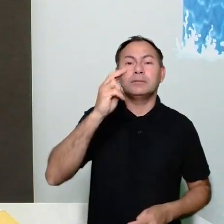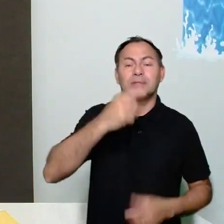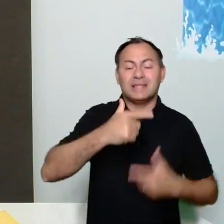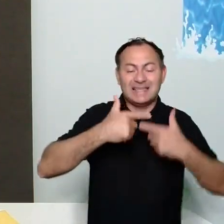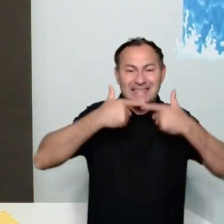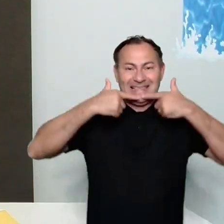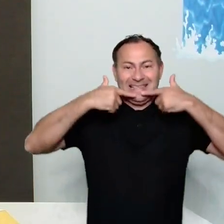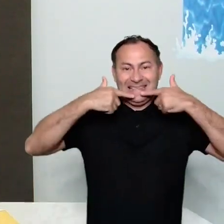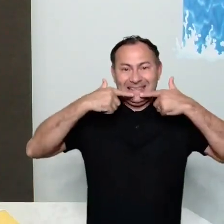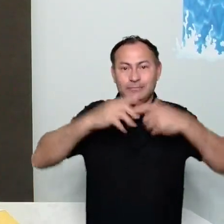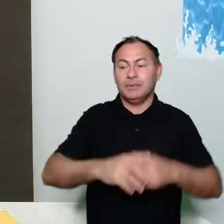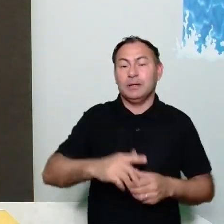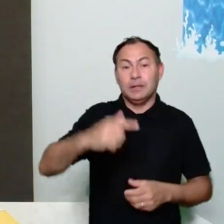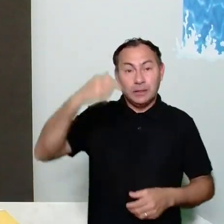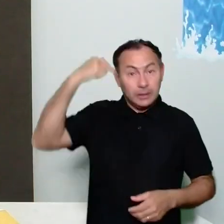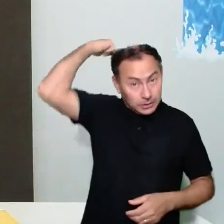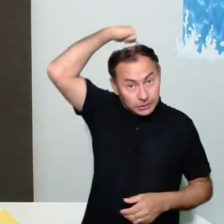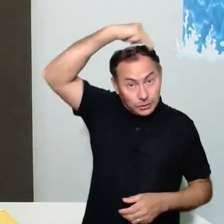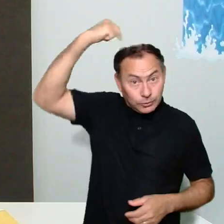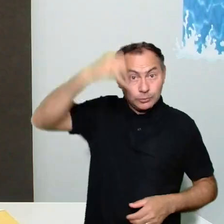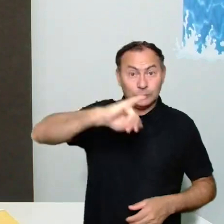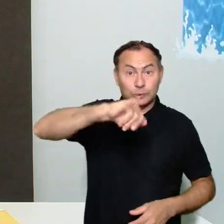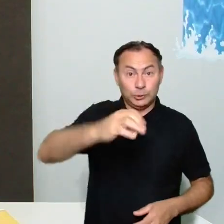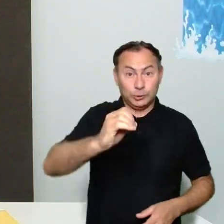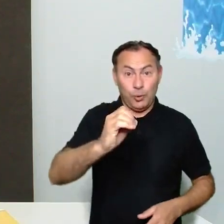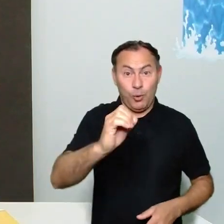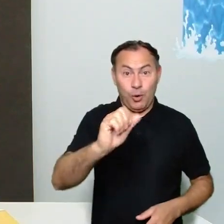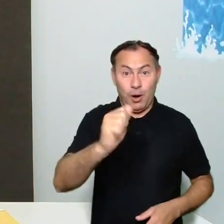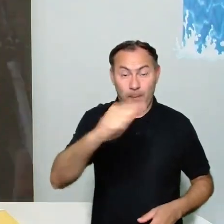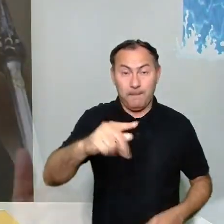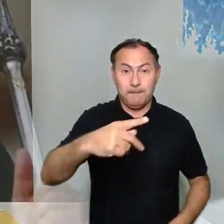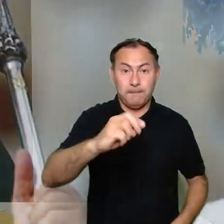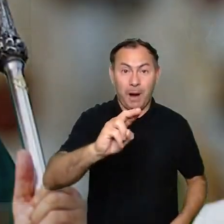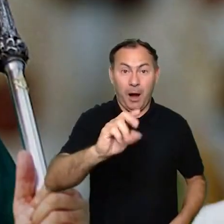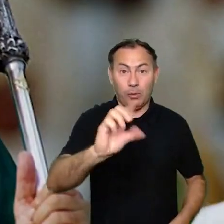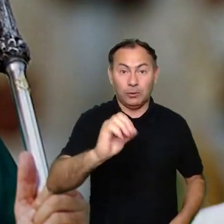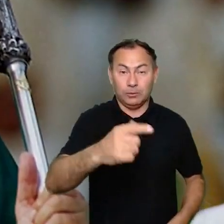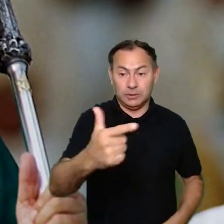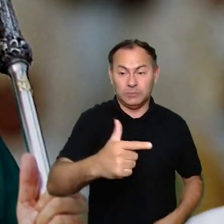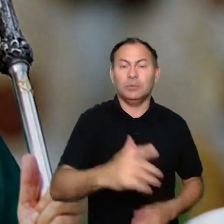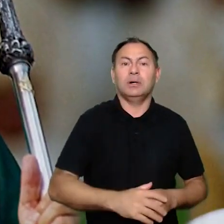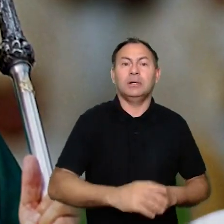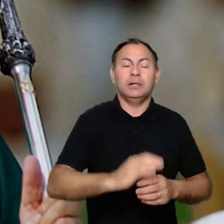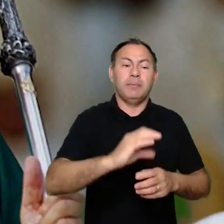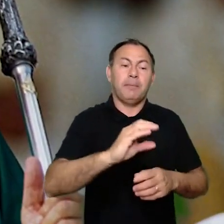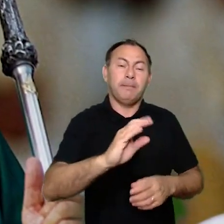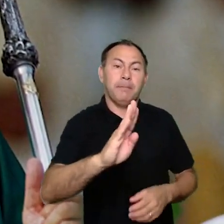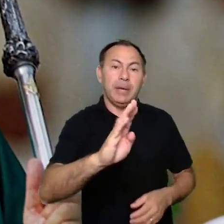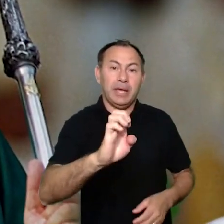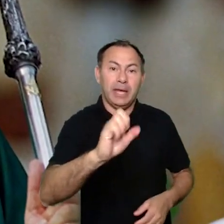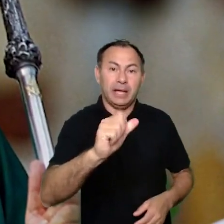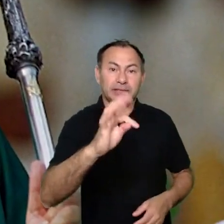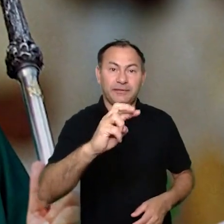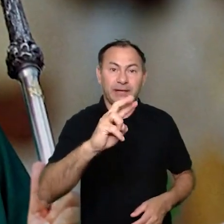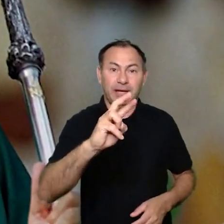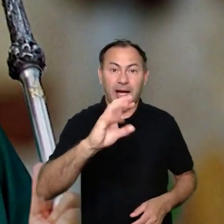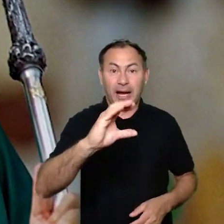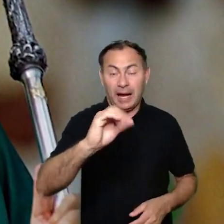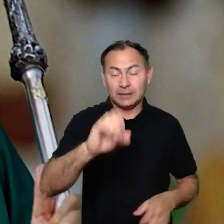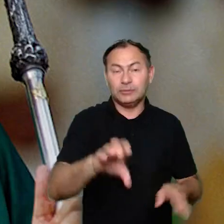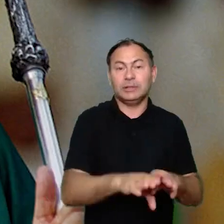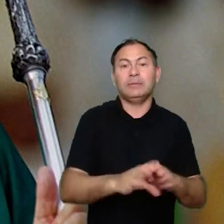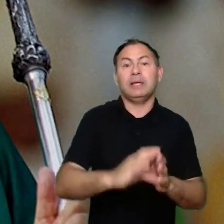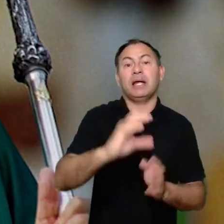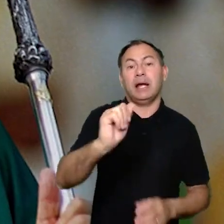São João Paulo II foi beatificado e canonizado pelo Papa